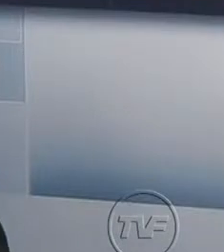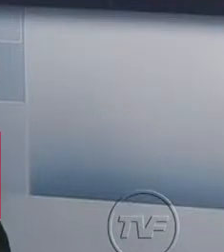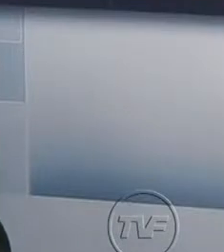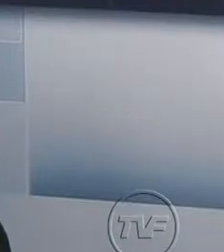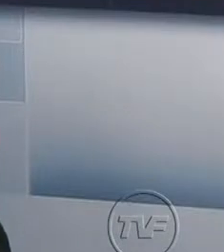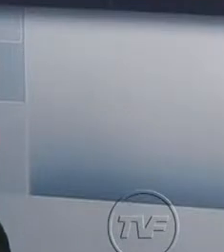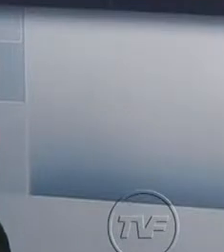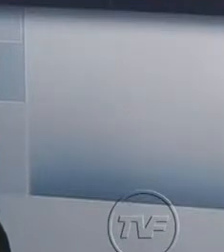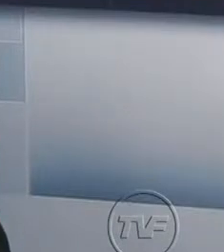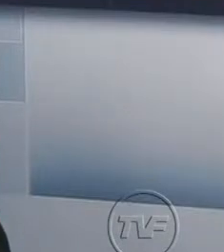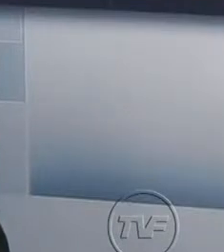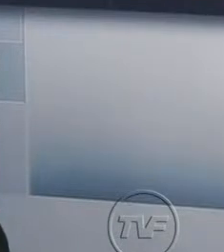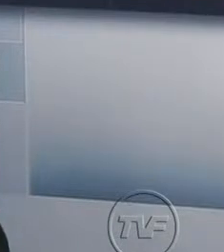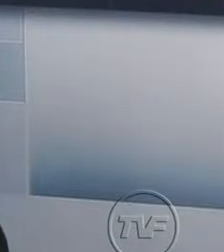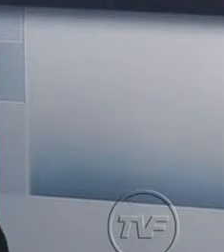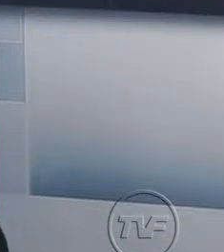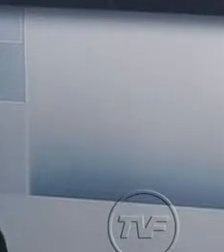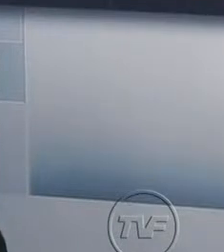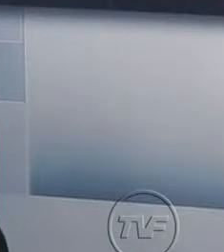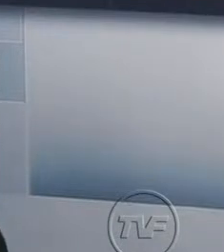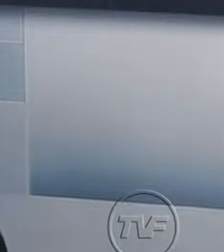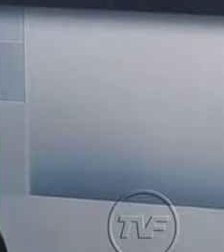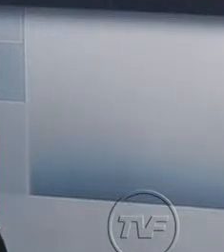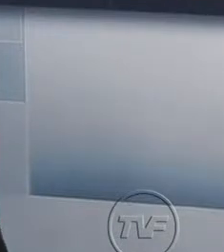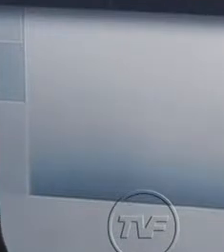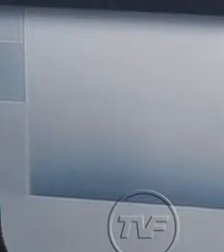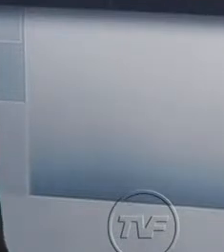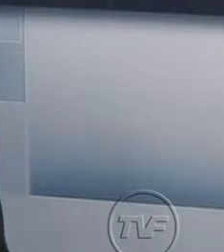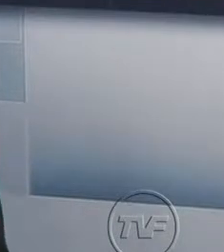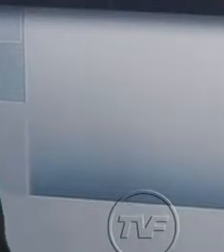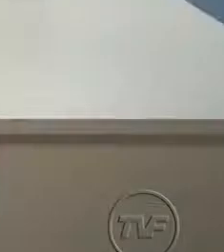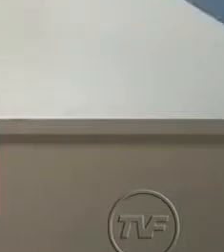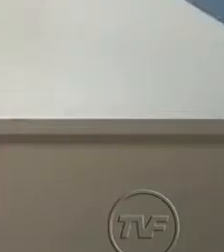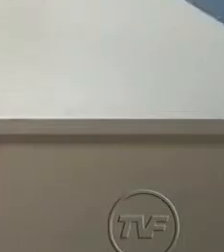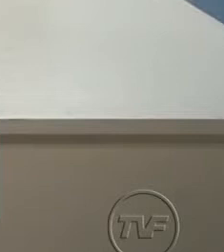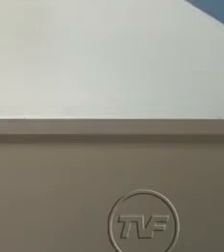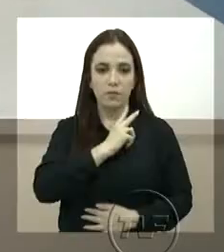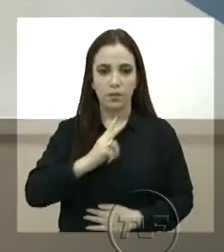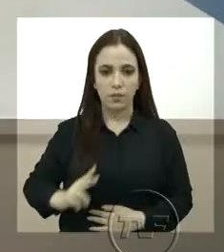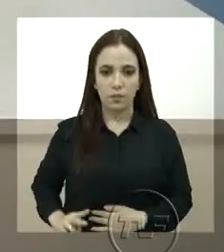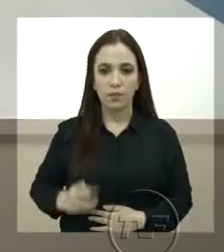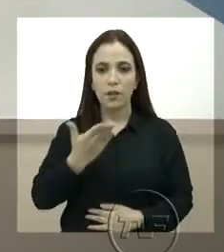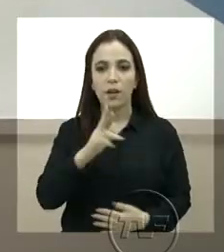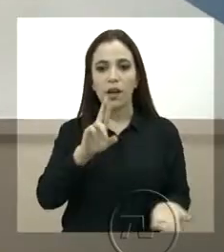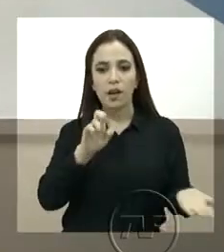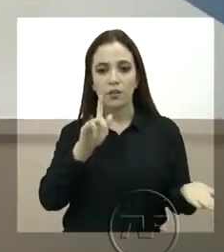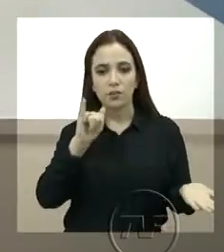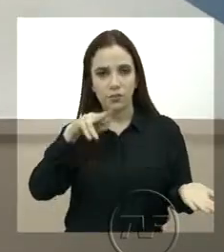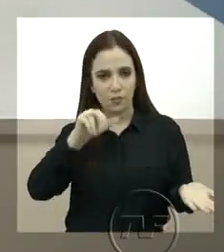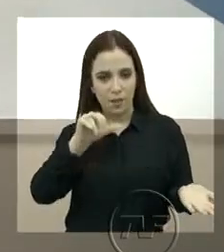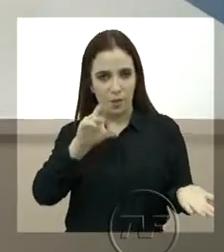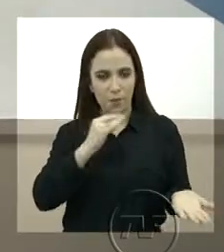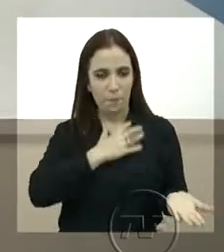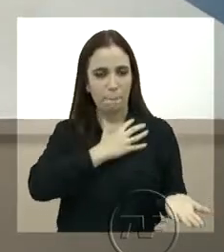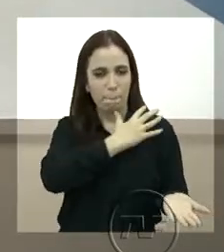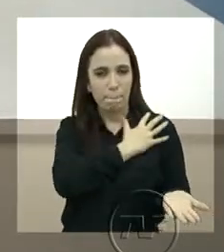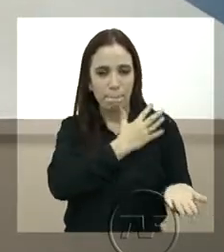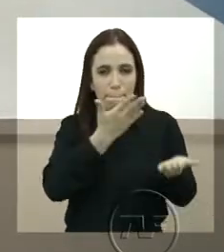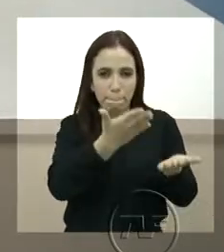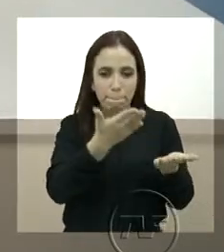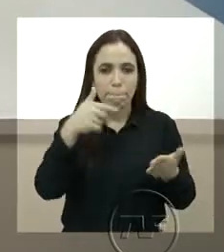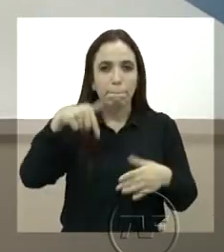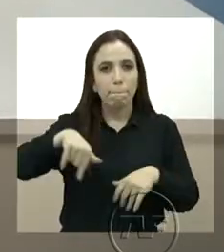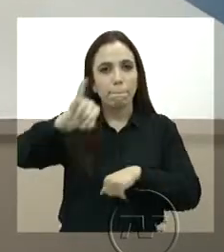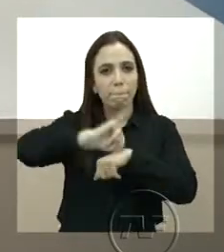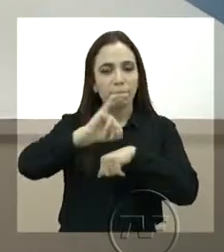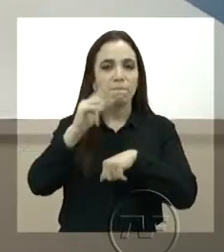Estamos de volta com o programa Pela Ordem, hoje entrevistando o vereador Sargento Reginaldo, aqui do